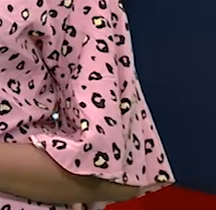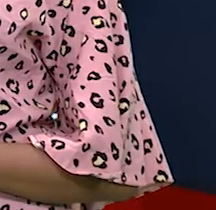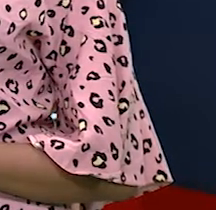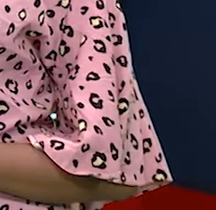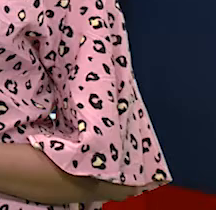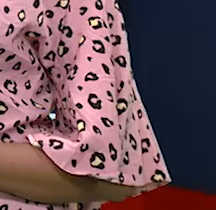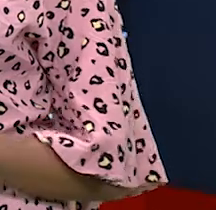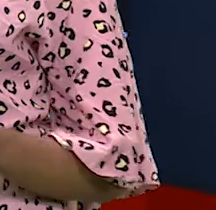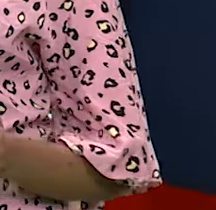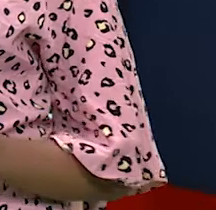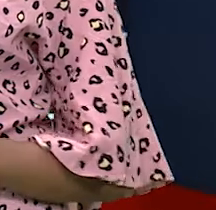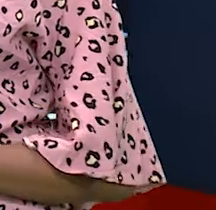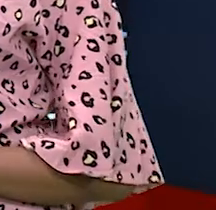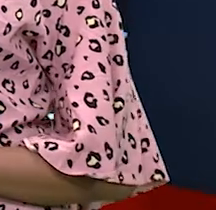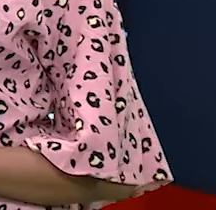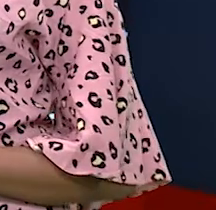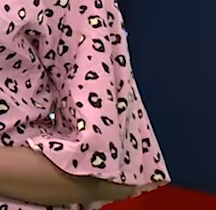de casos de doença liseira.